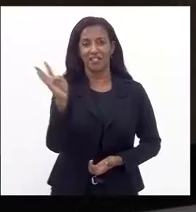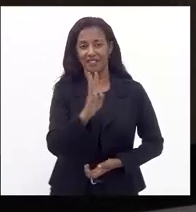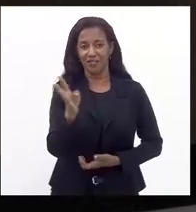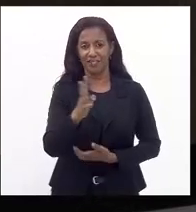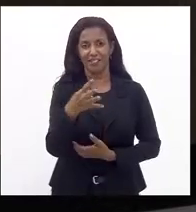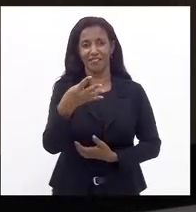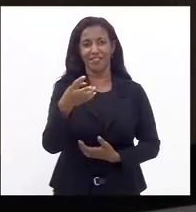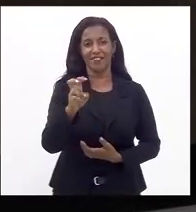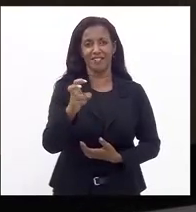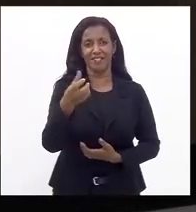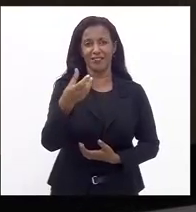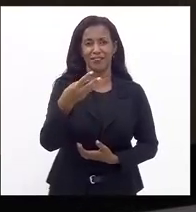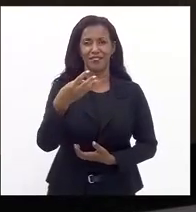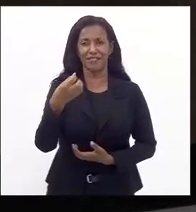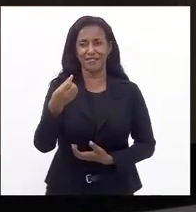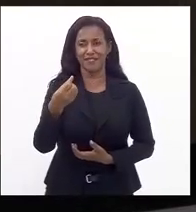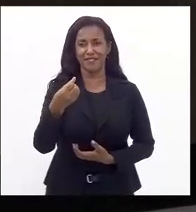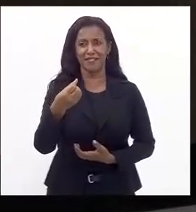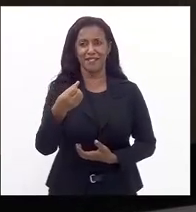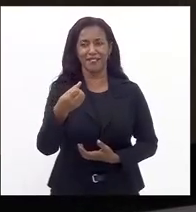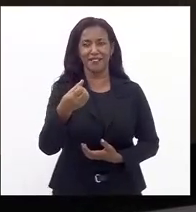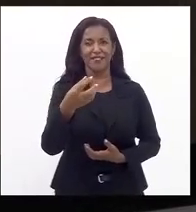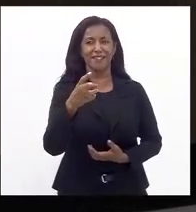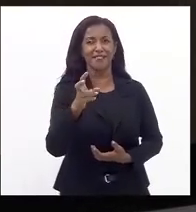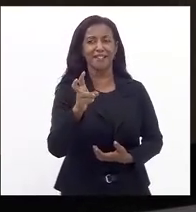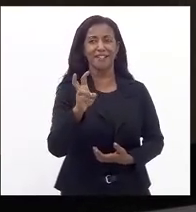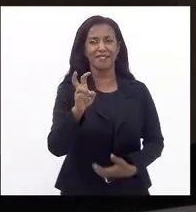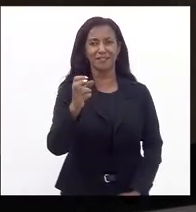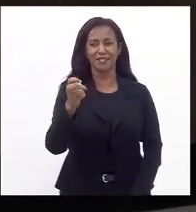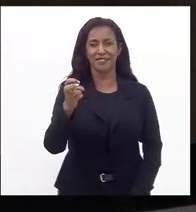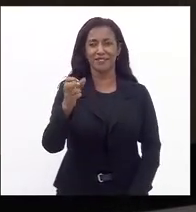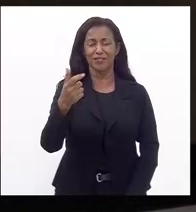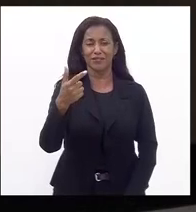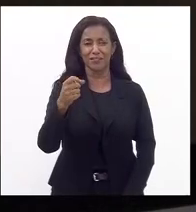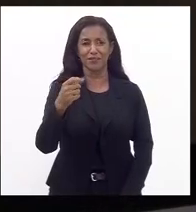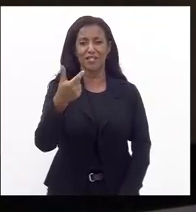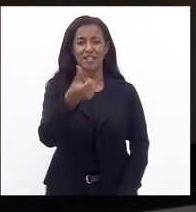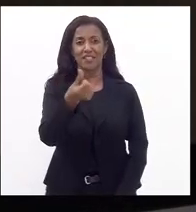44 5273-6 1558